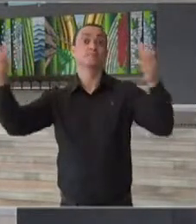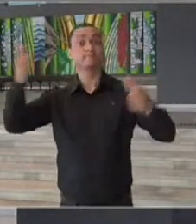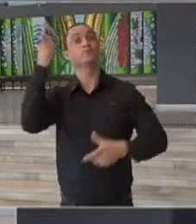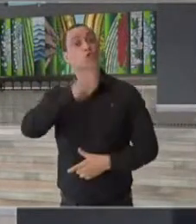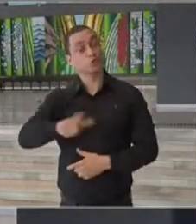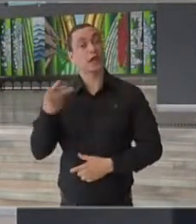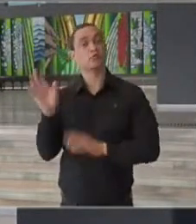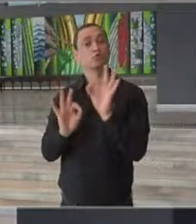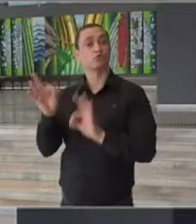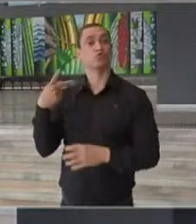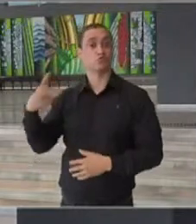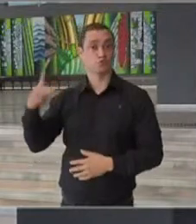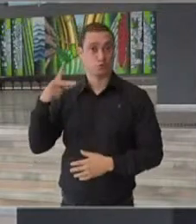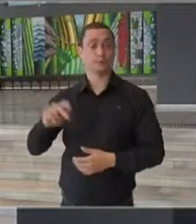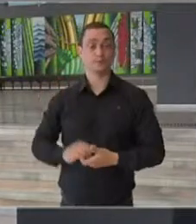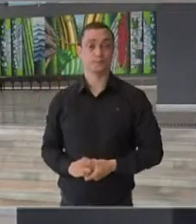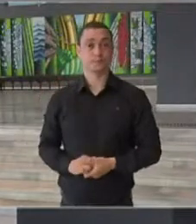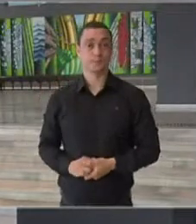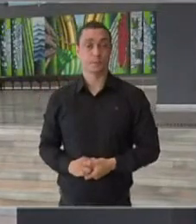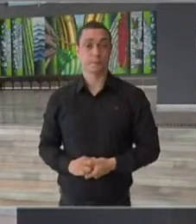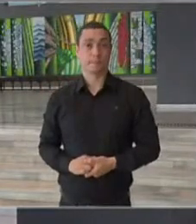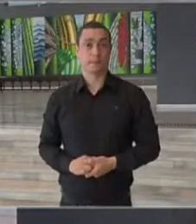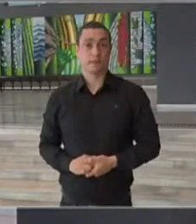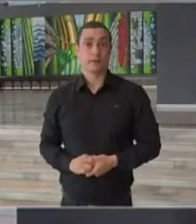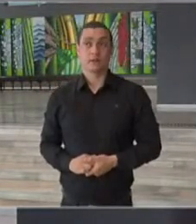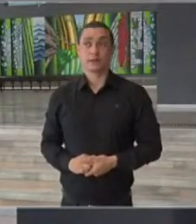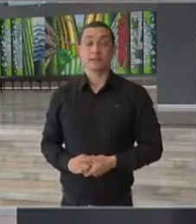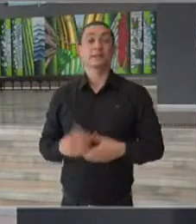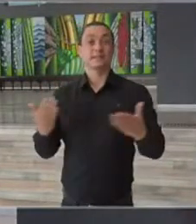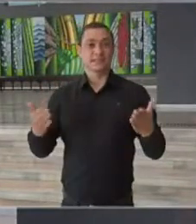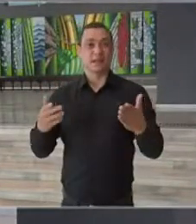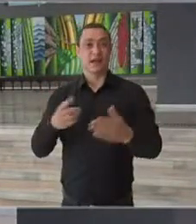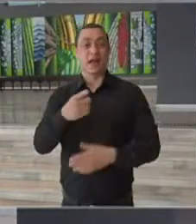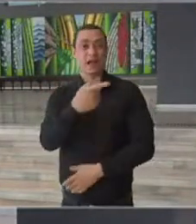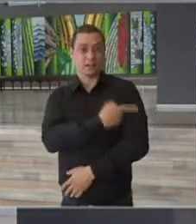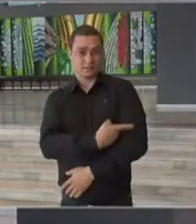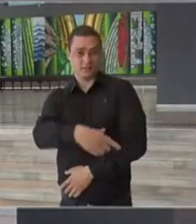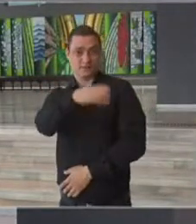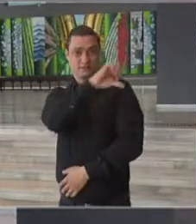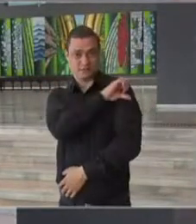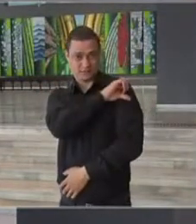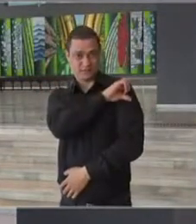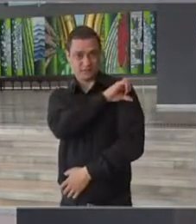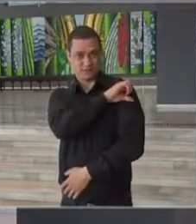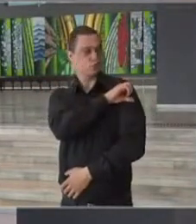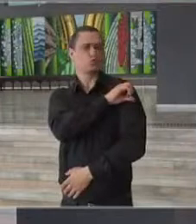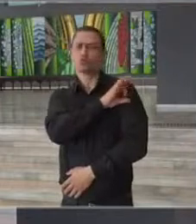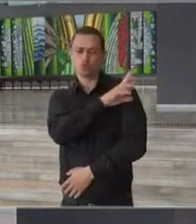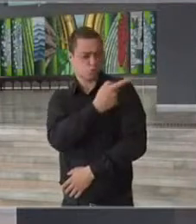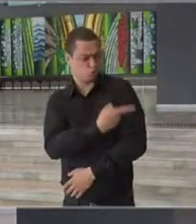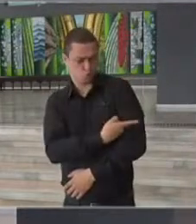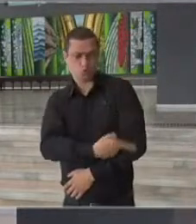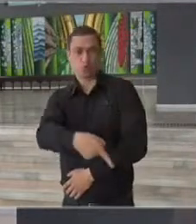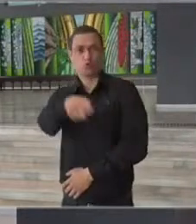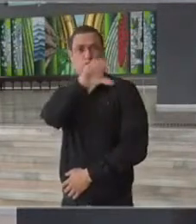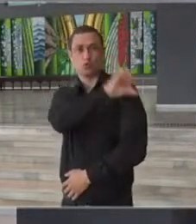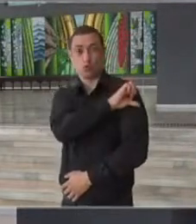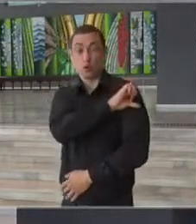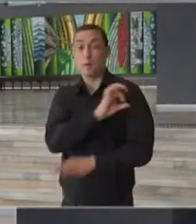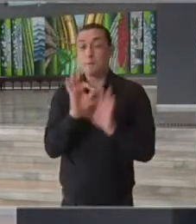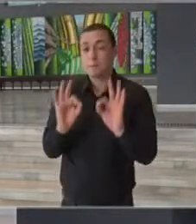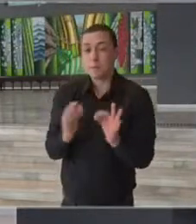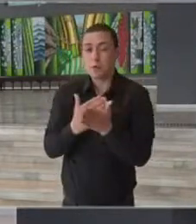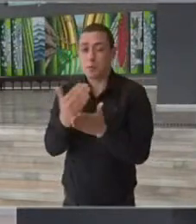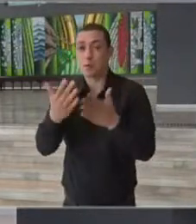continuar o seu planejamento e a sua preparação. Ensino fundamental e todas as etapas, retorno